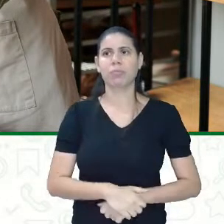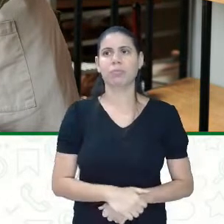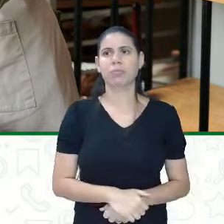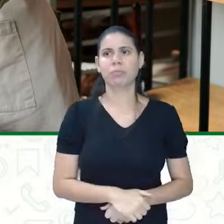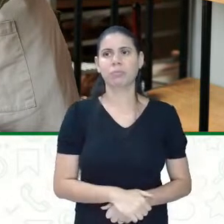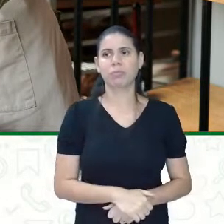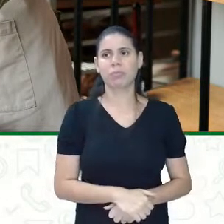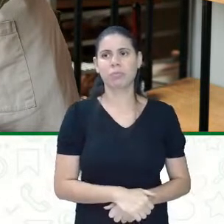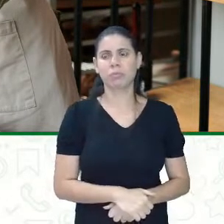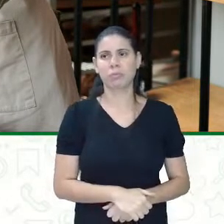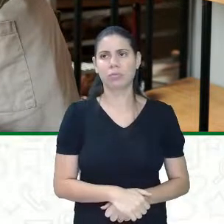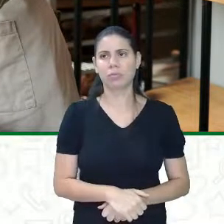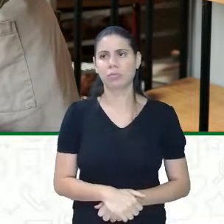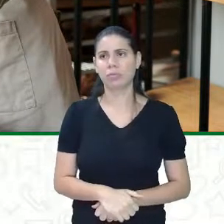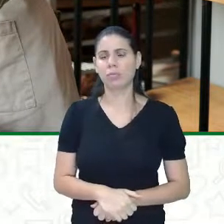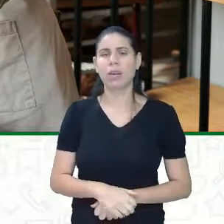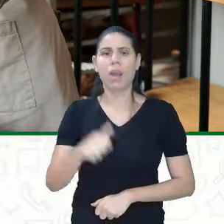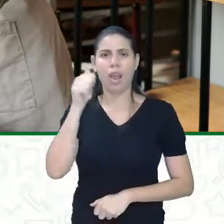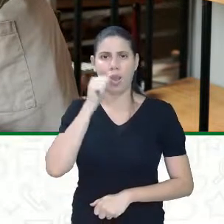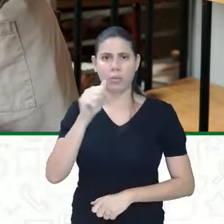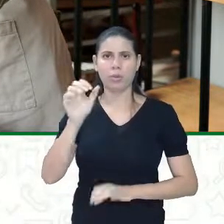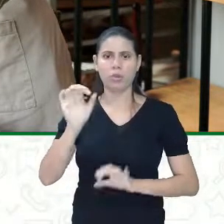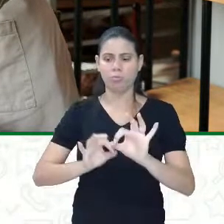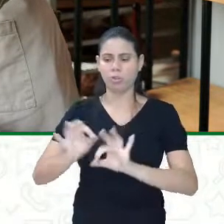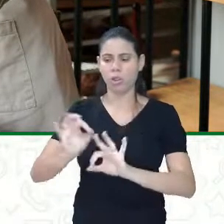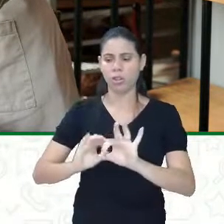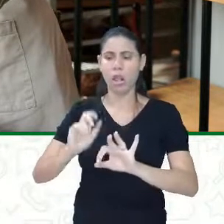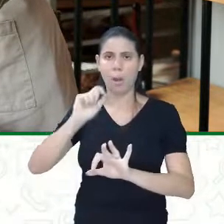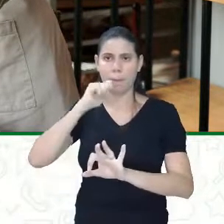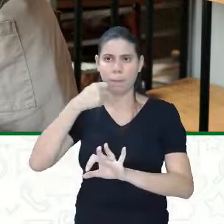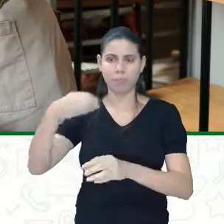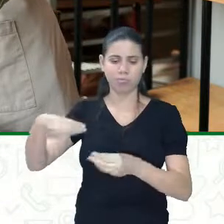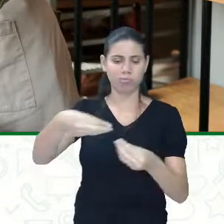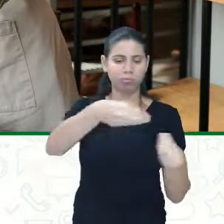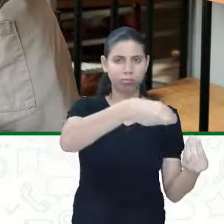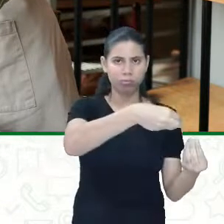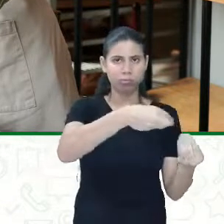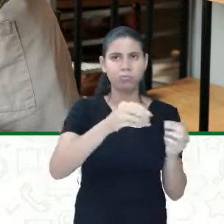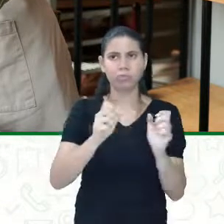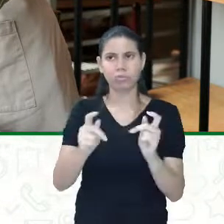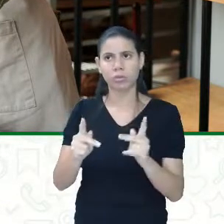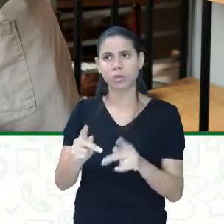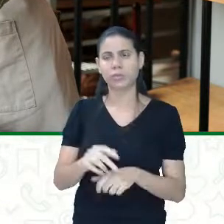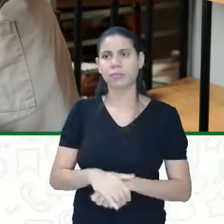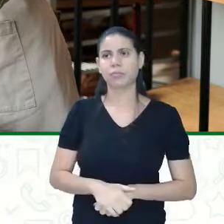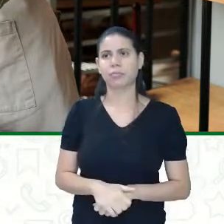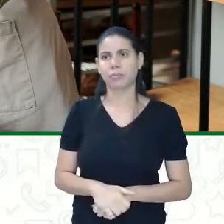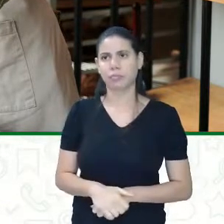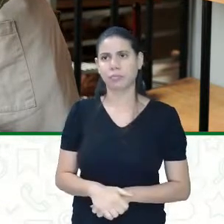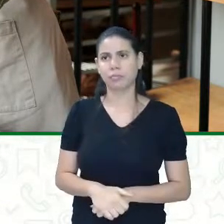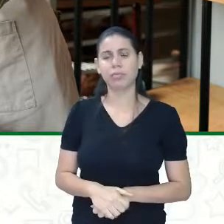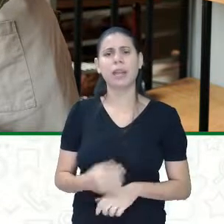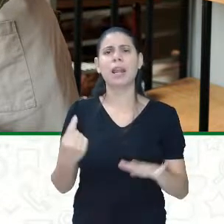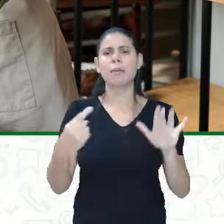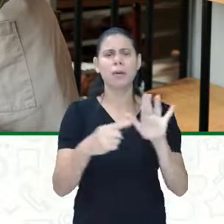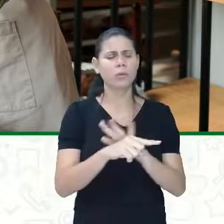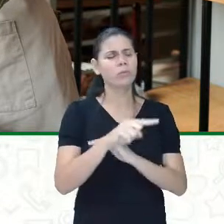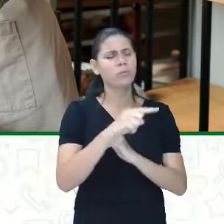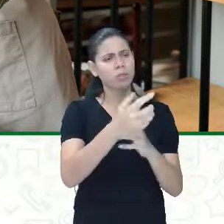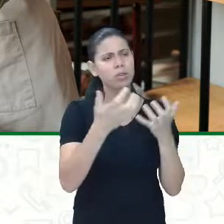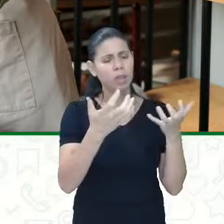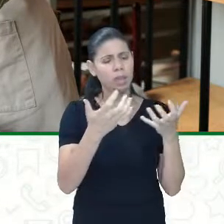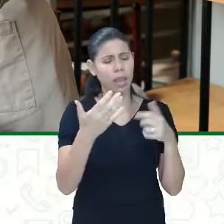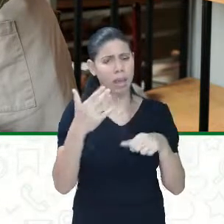ela já está sendo despachada. A moça está embalando a encomenda dela e ela vai e diz, você gostaria de